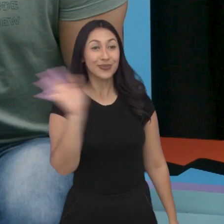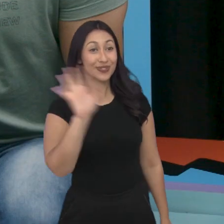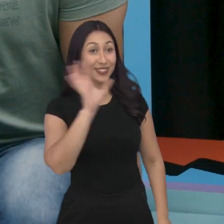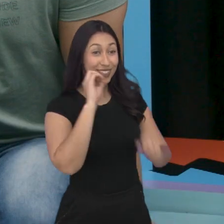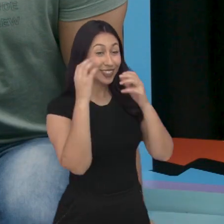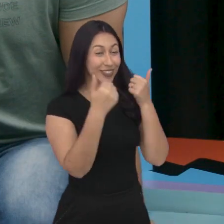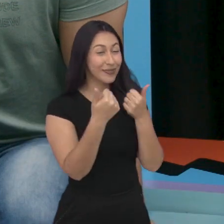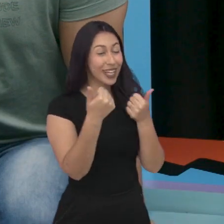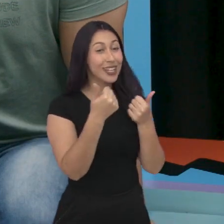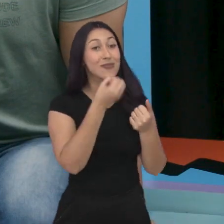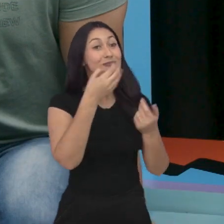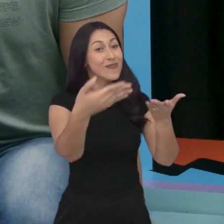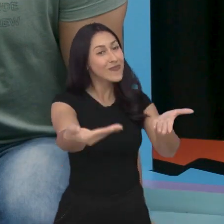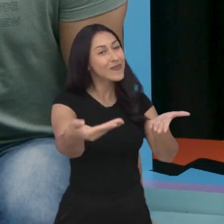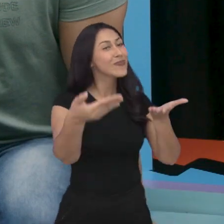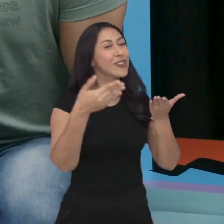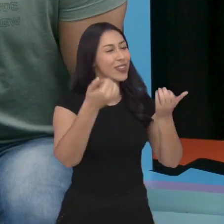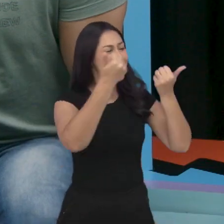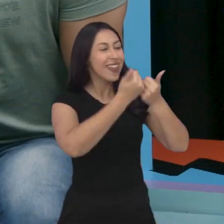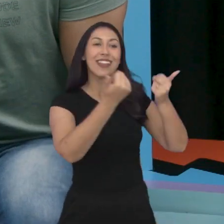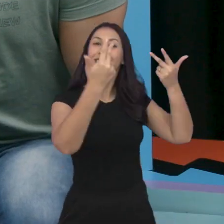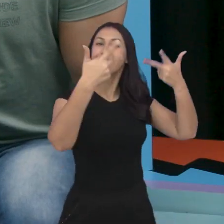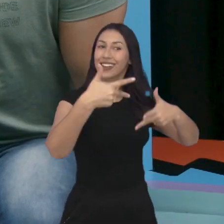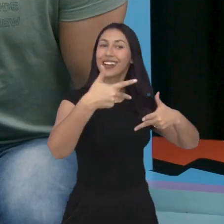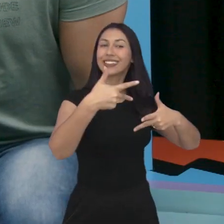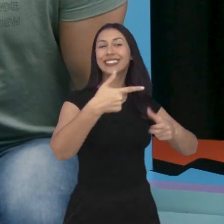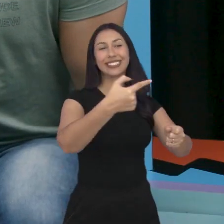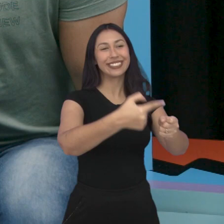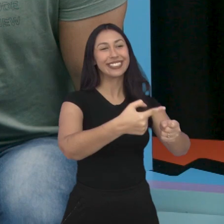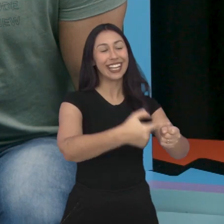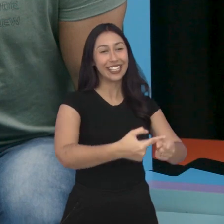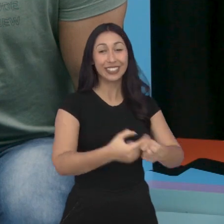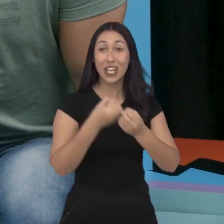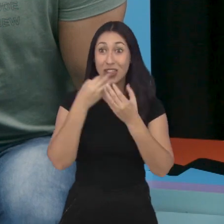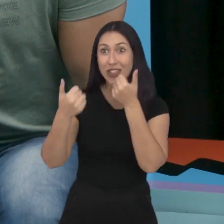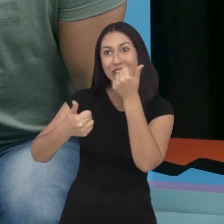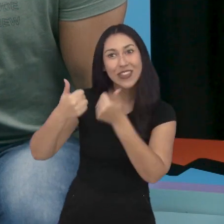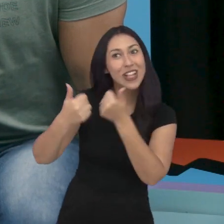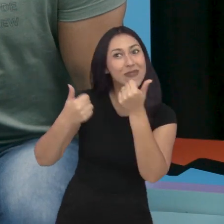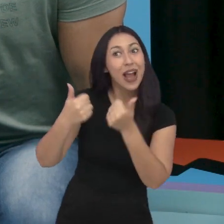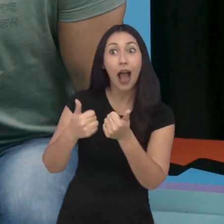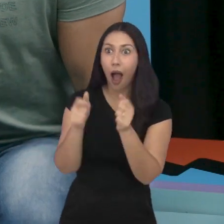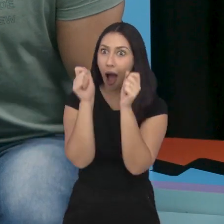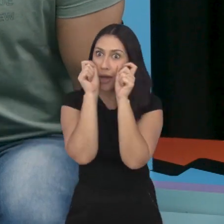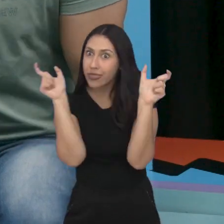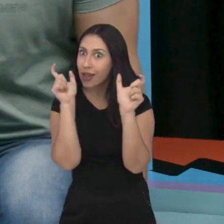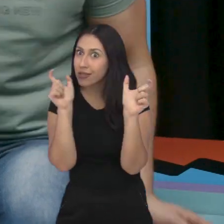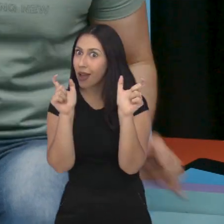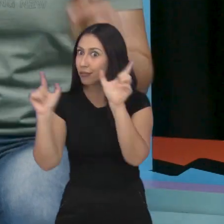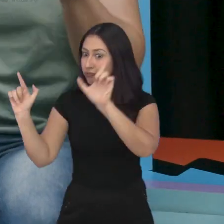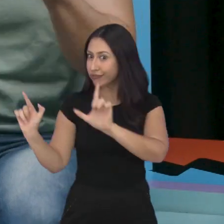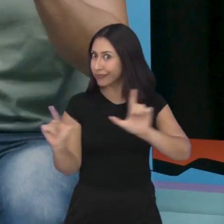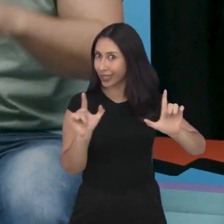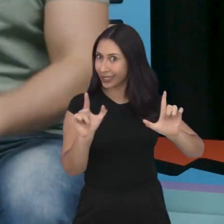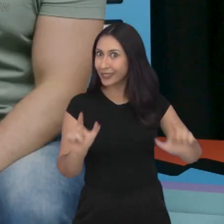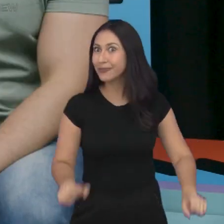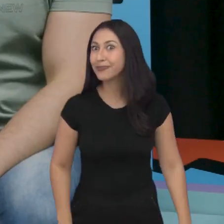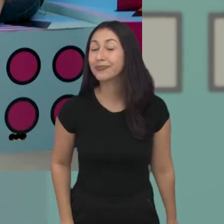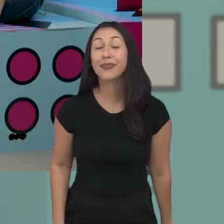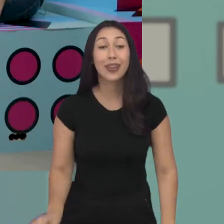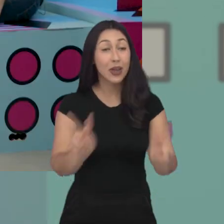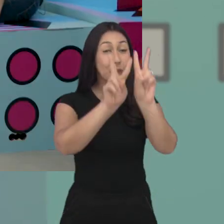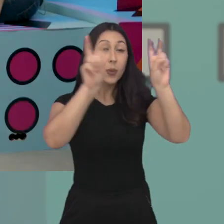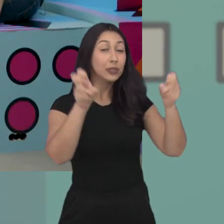E aí galera, beleza? Bem-vindos a mais um Tá Ligado na Cidade. Tudo certo por aí? Se liga no que vai rolar hoje no